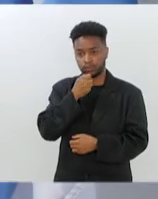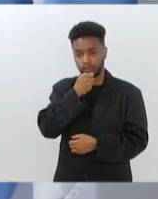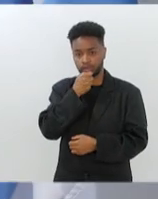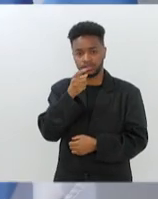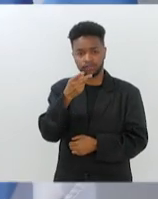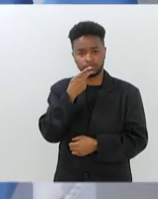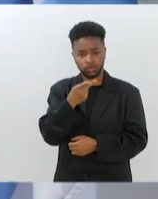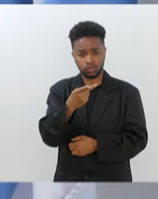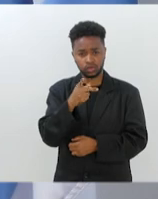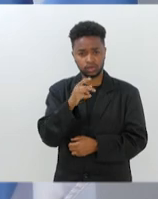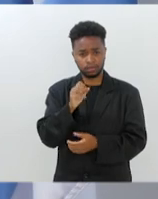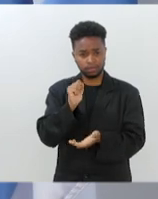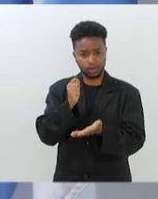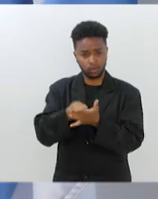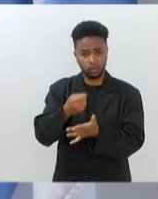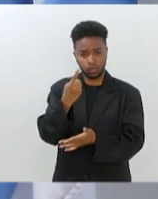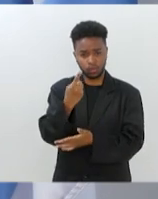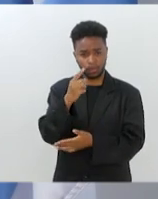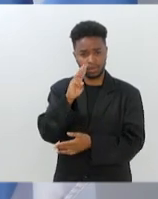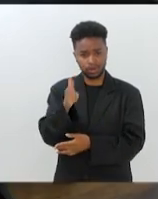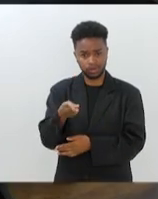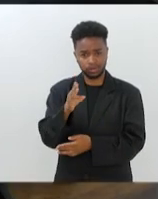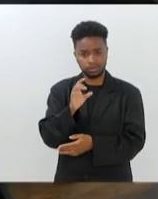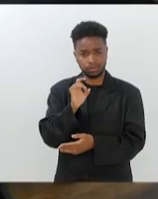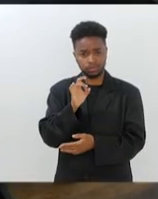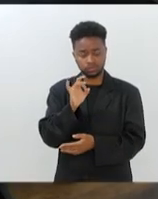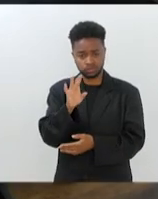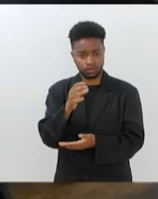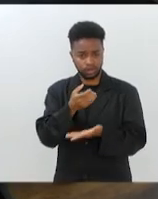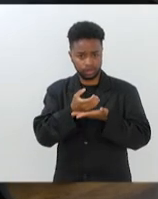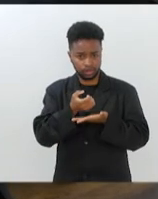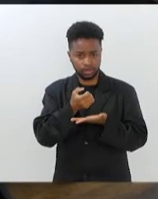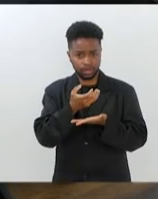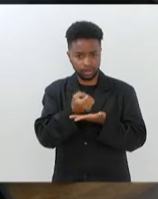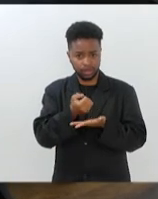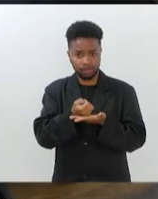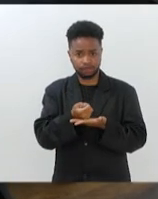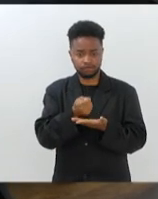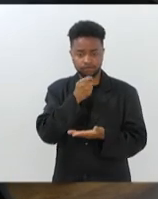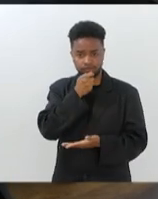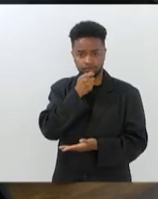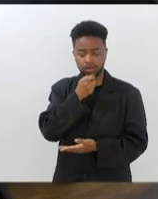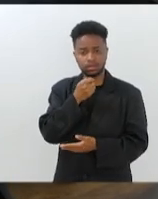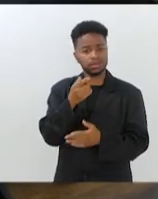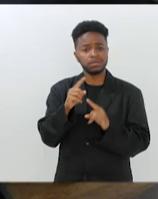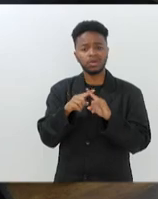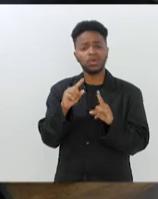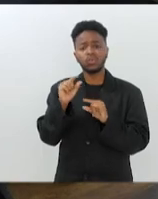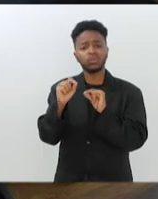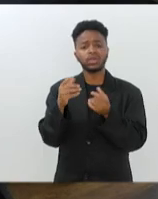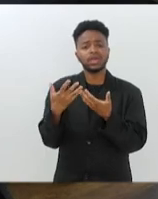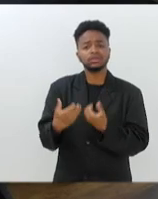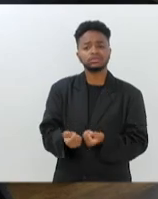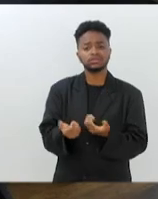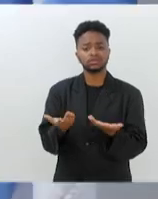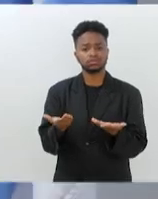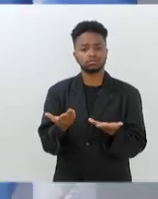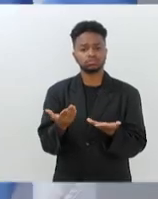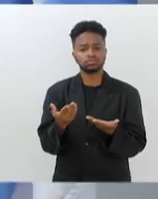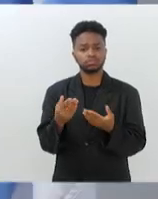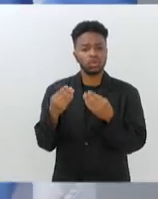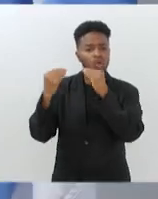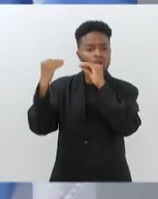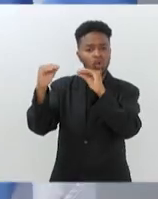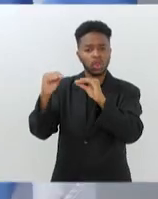Milhão deais para gravar um podcast não não porque eu não tô vendo contrapartida numa boa que contrapartida é essa botar a marca você D